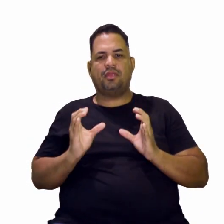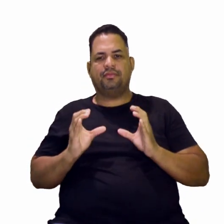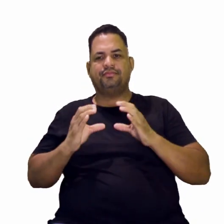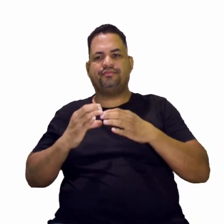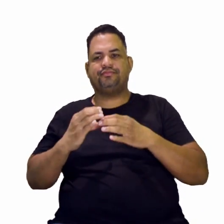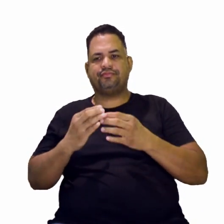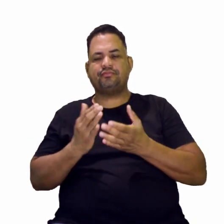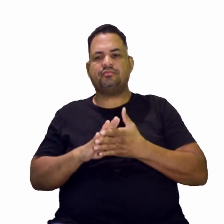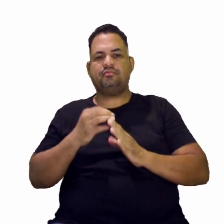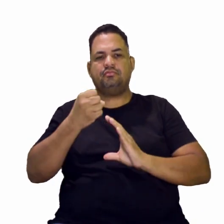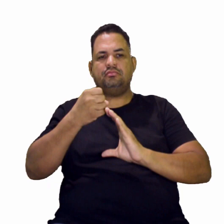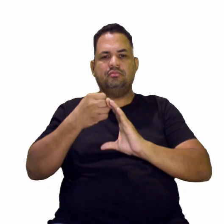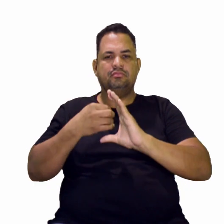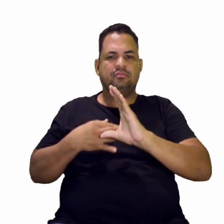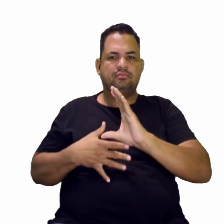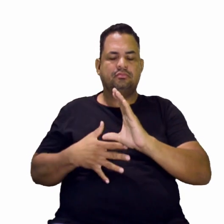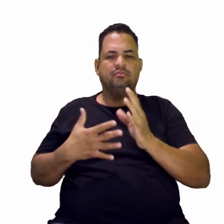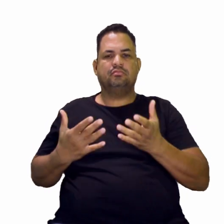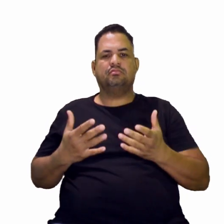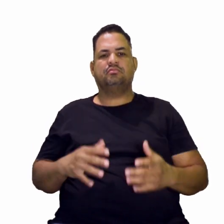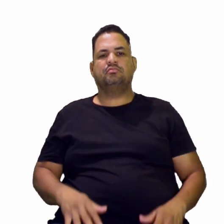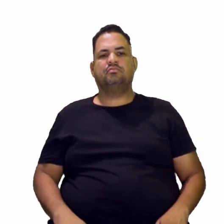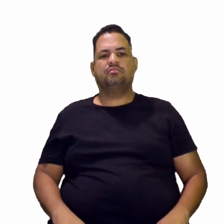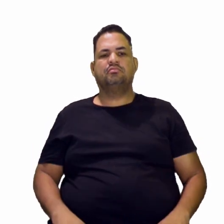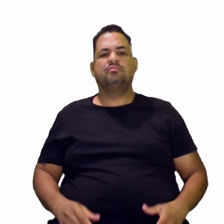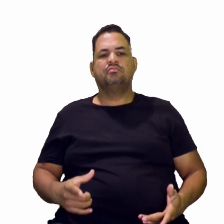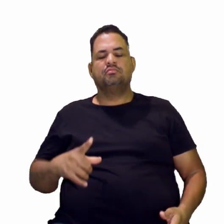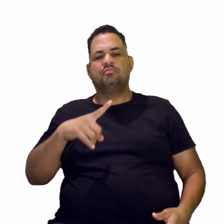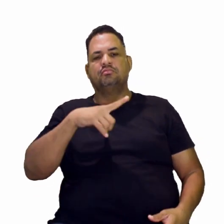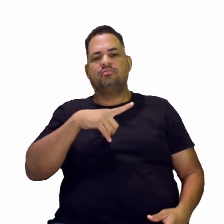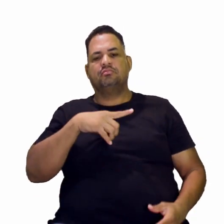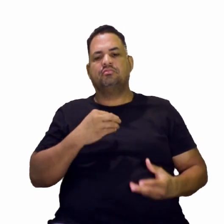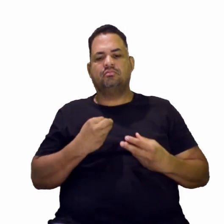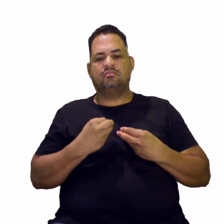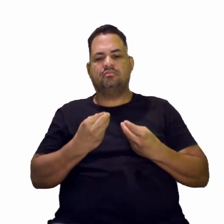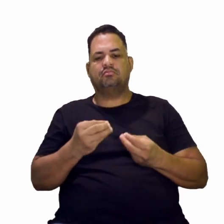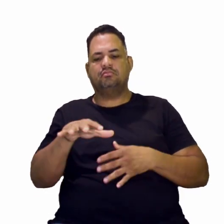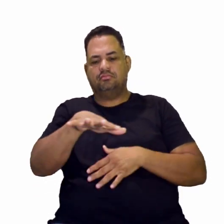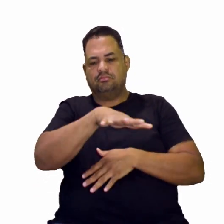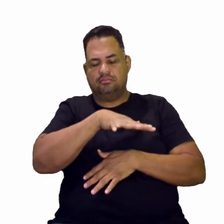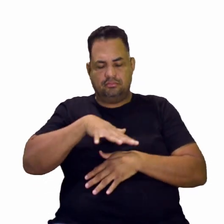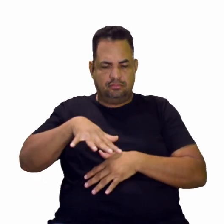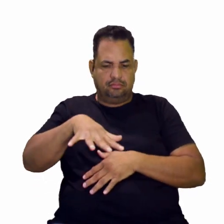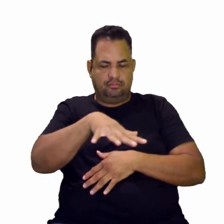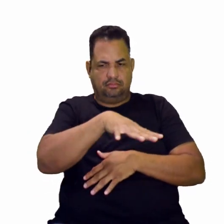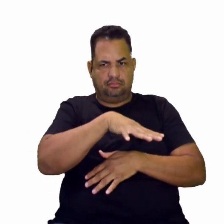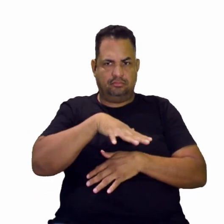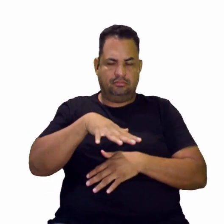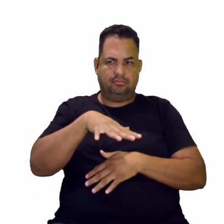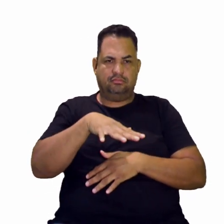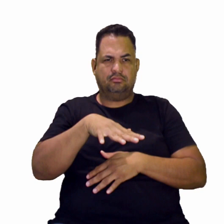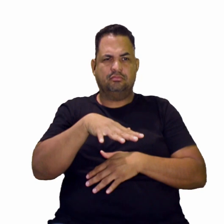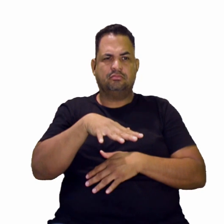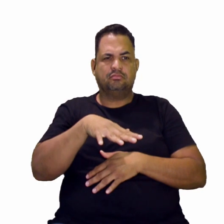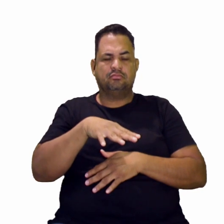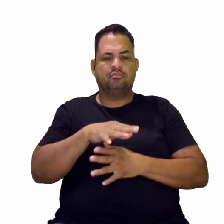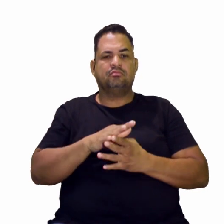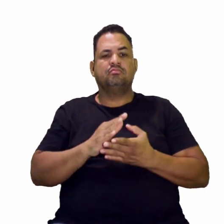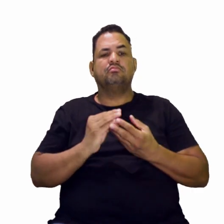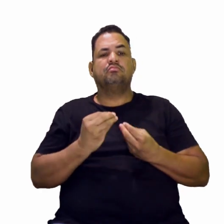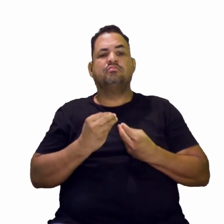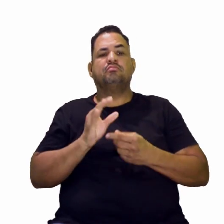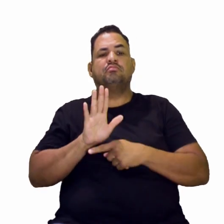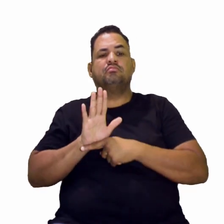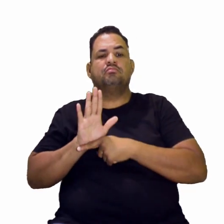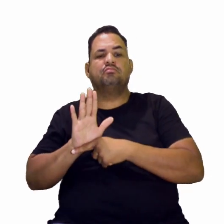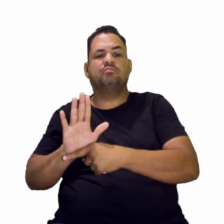conjunto de características disponíveis em um ambiente que vão servir para a vida